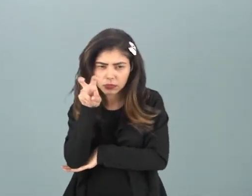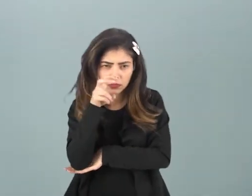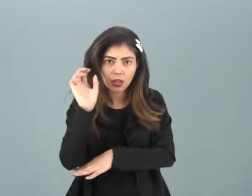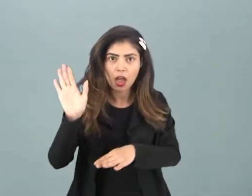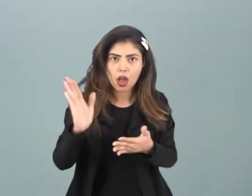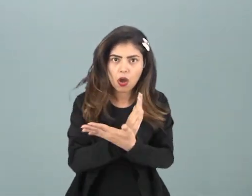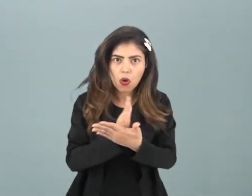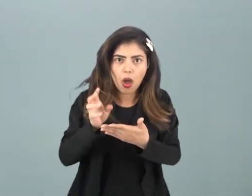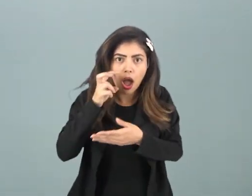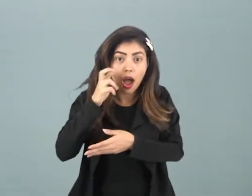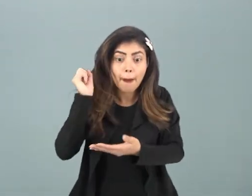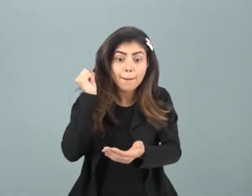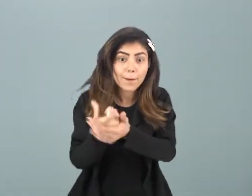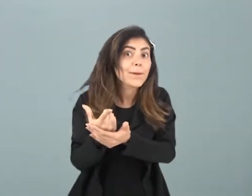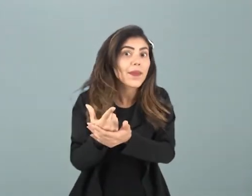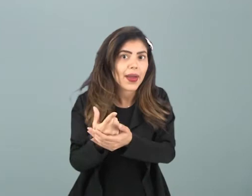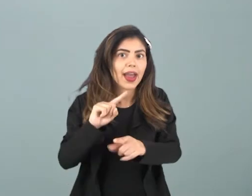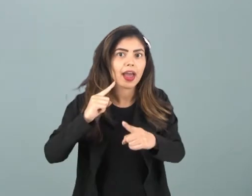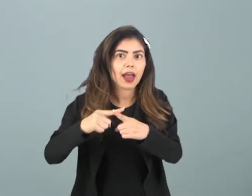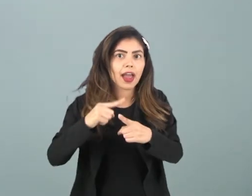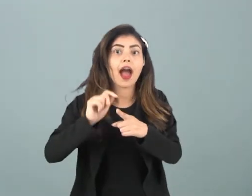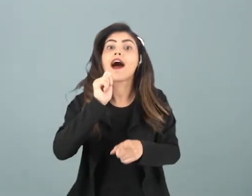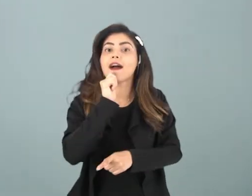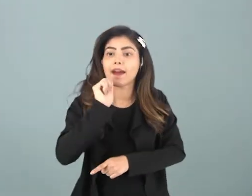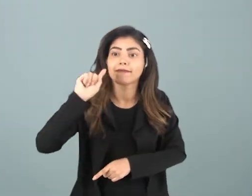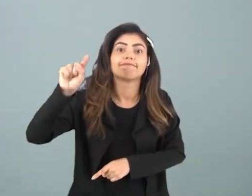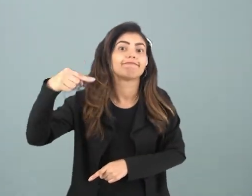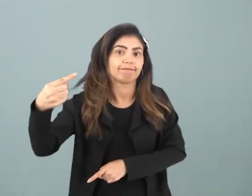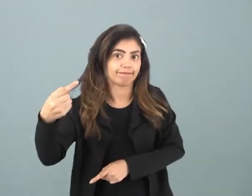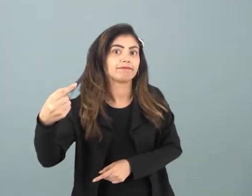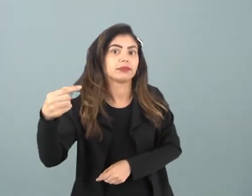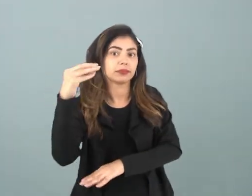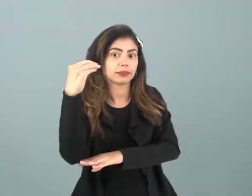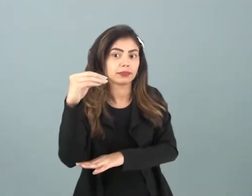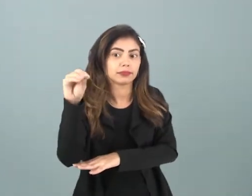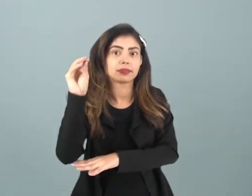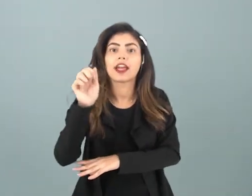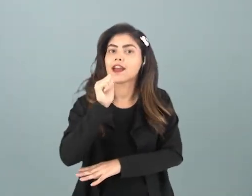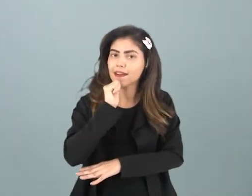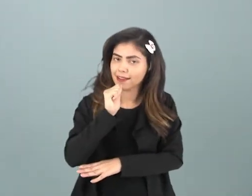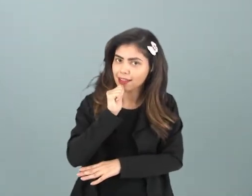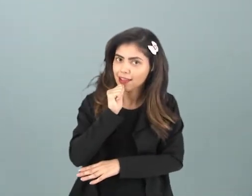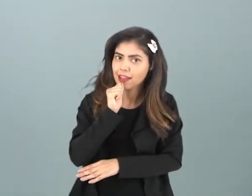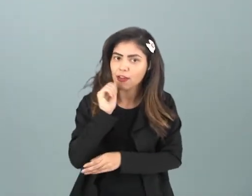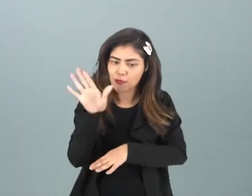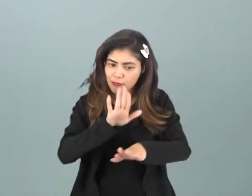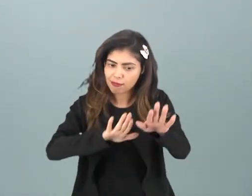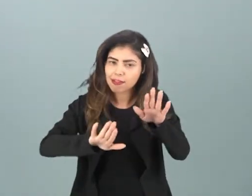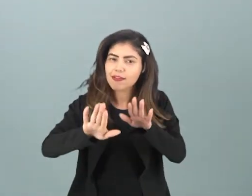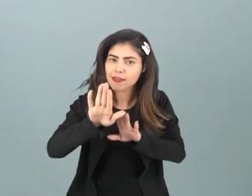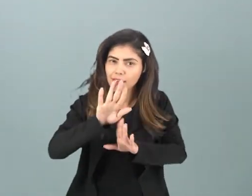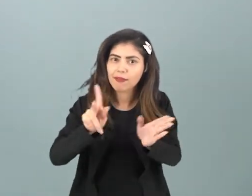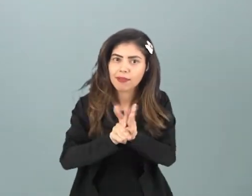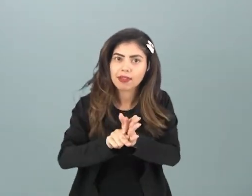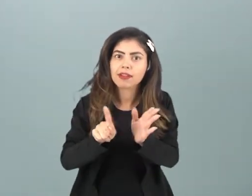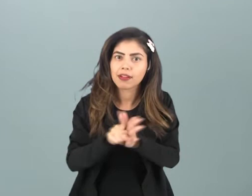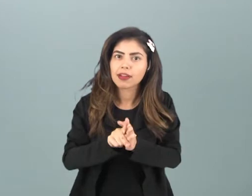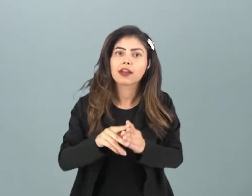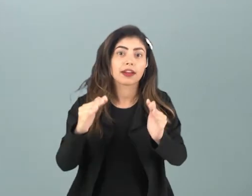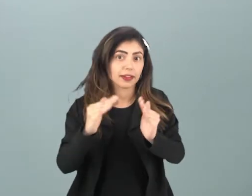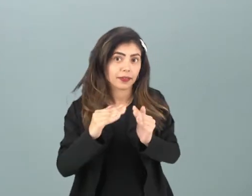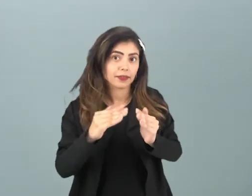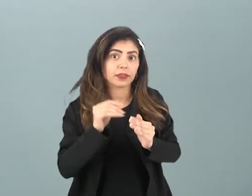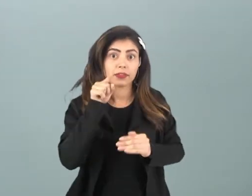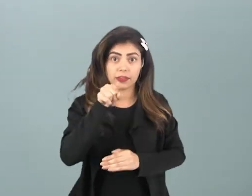algumas pessoas chegam a comprar porque, além de iluminar a casa, ela também serve como uma espécie de guardiã. E lá do seu celular, em qualquer lugar que